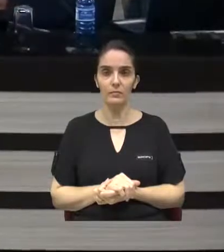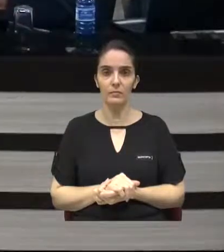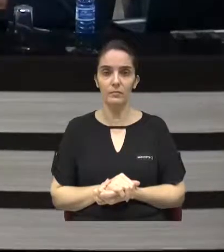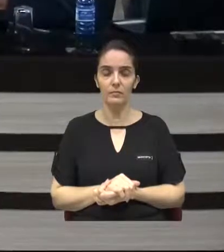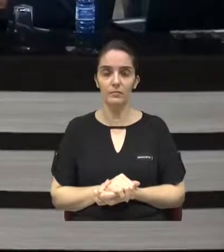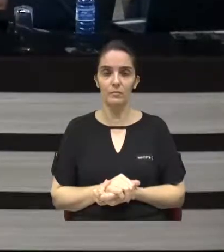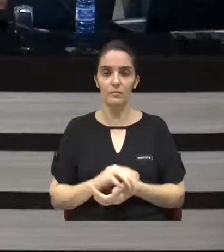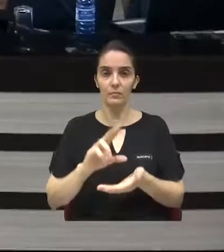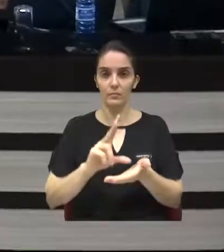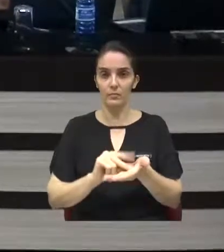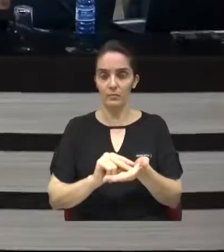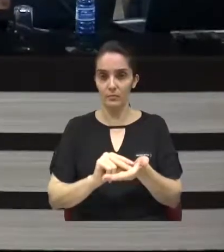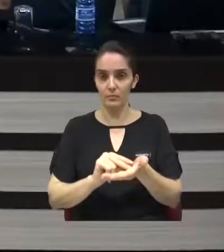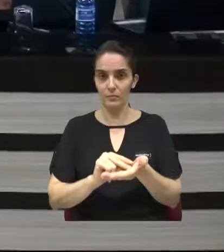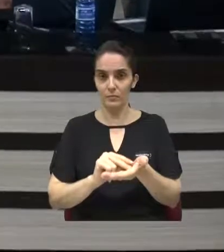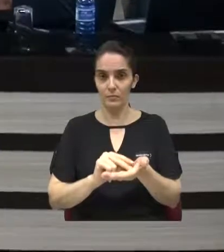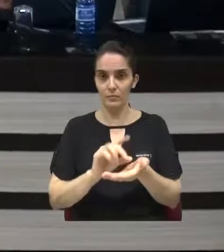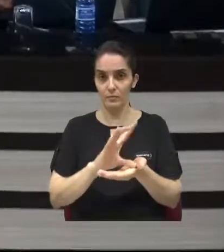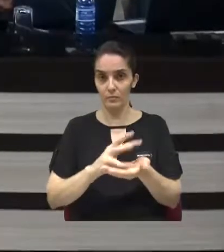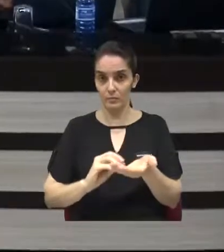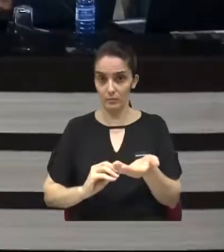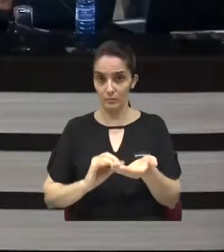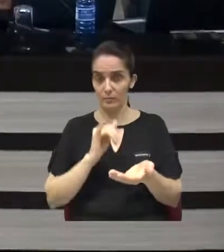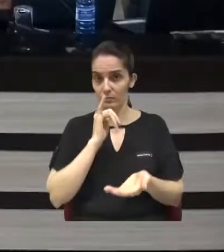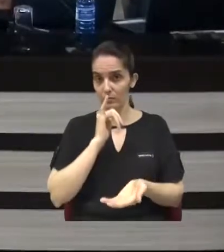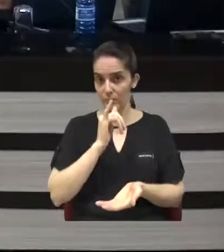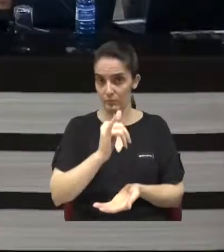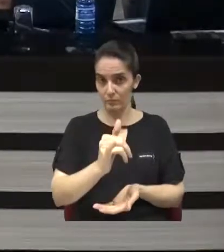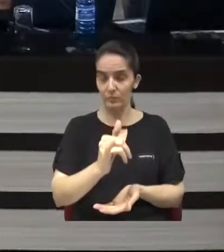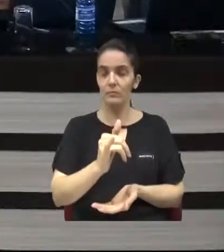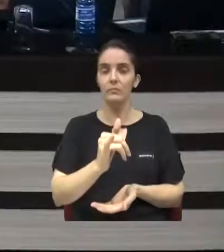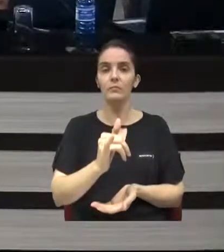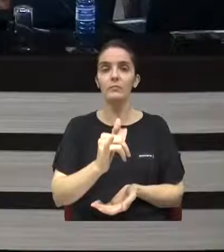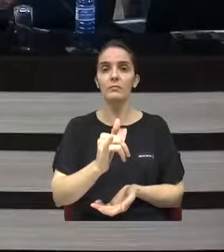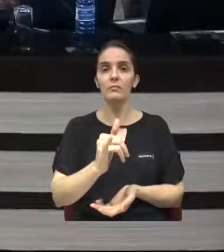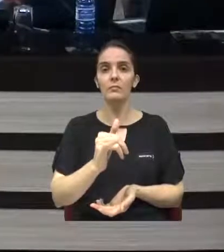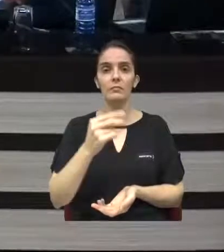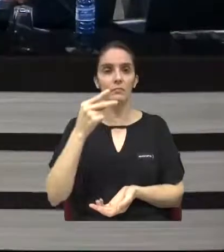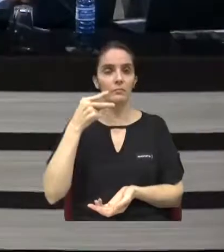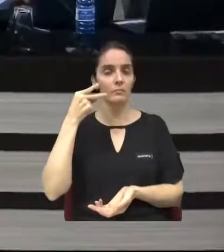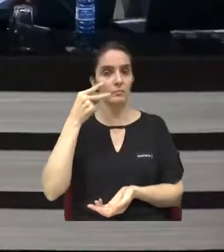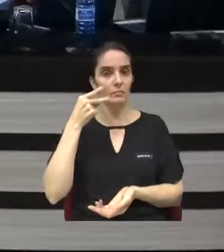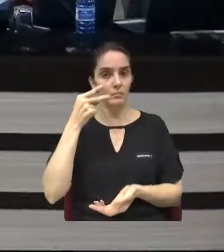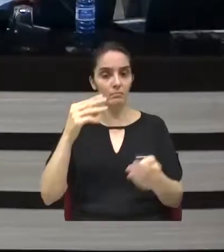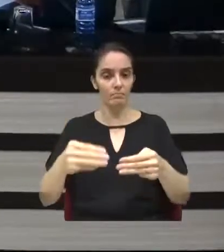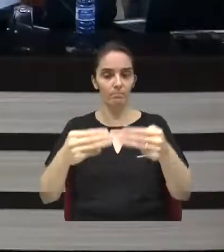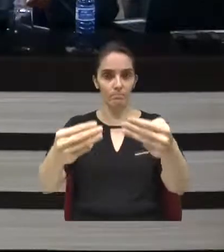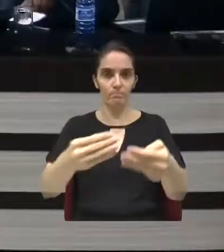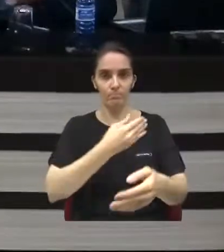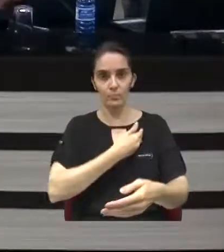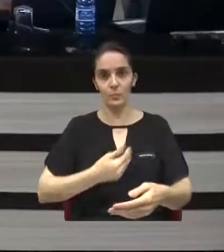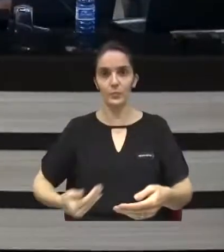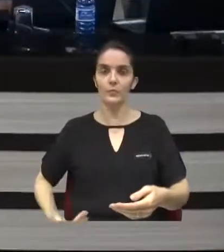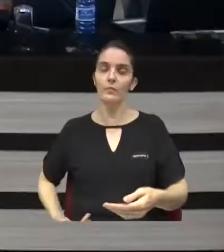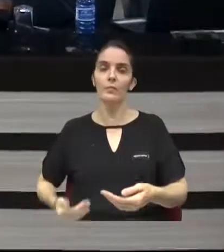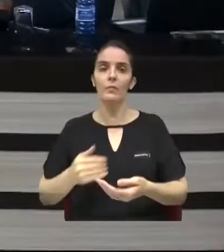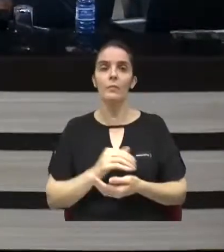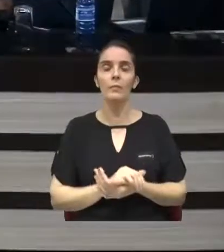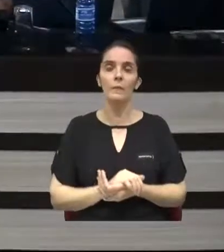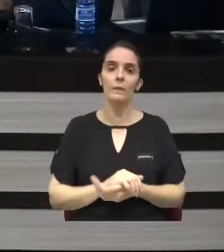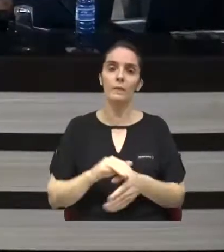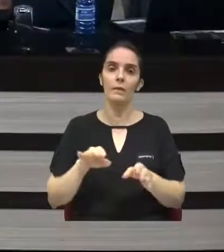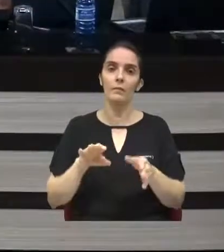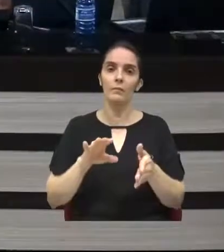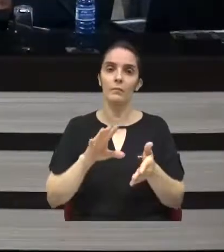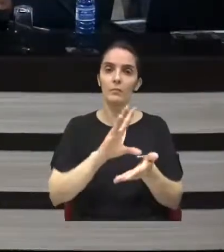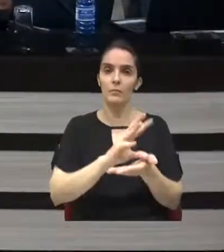Segue também anexa uma cópia da denúncia feita pelo vereador ao Ministério Público. Segue uma